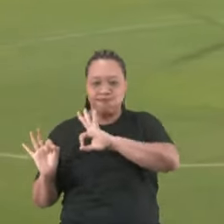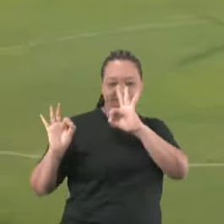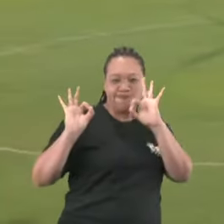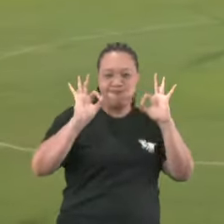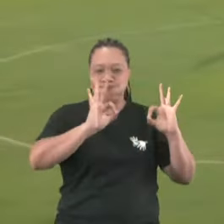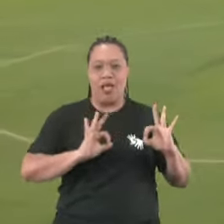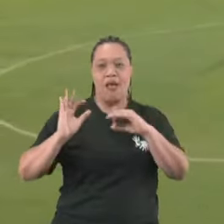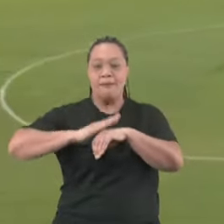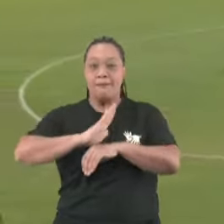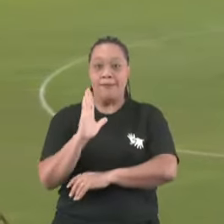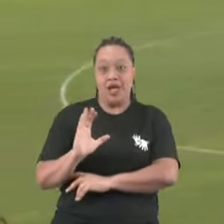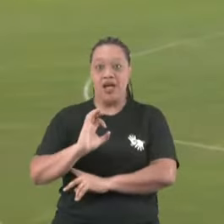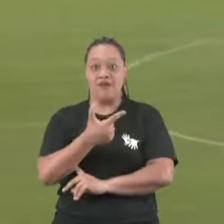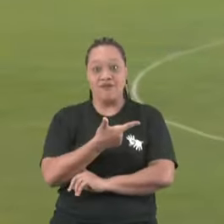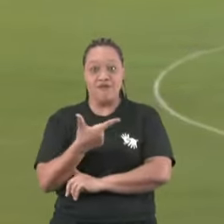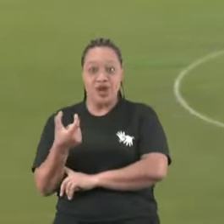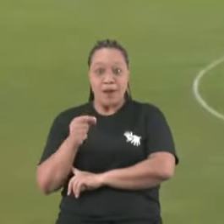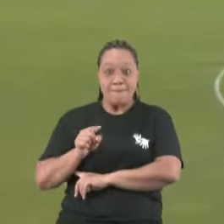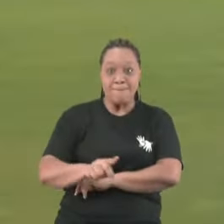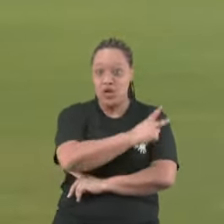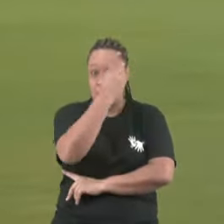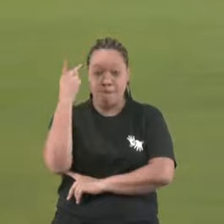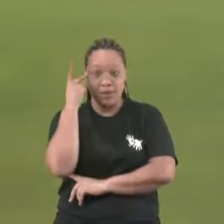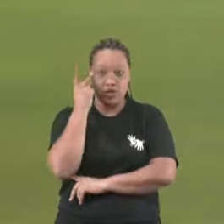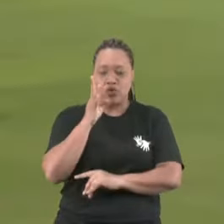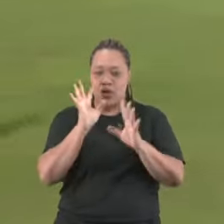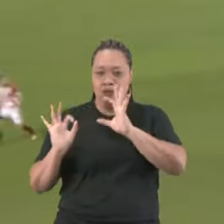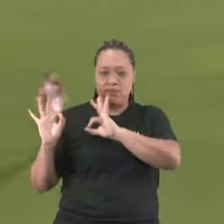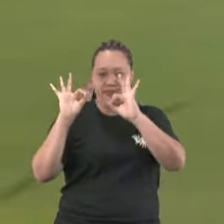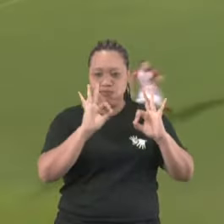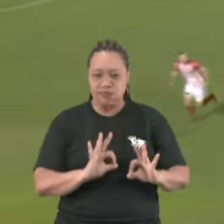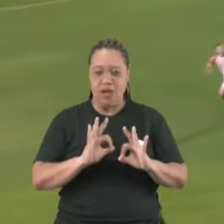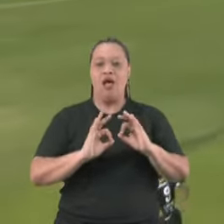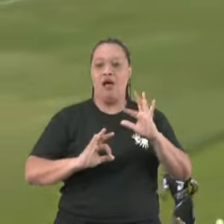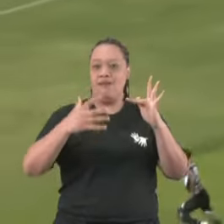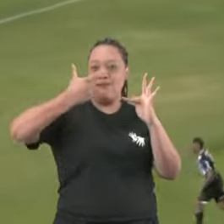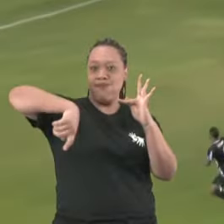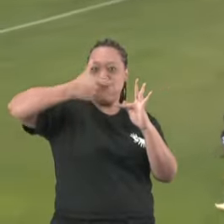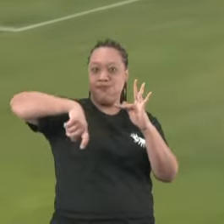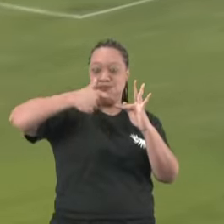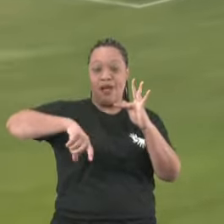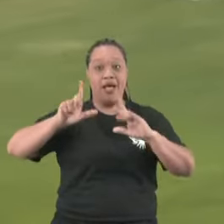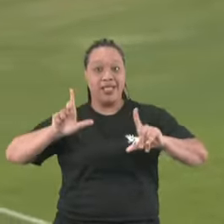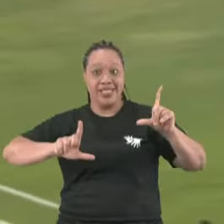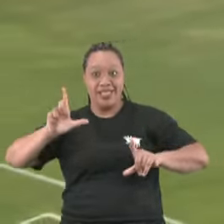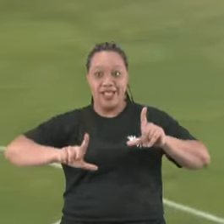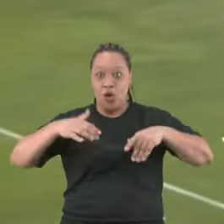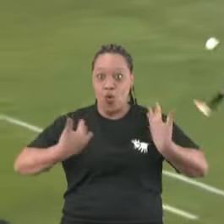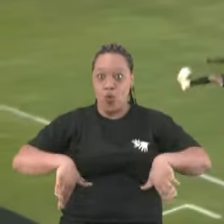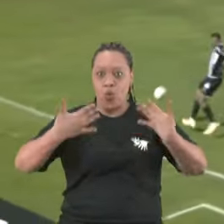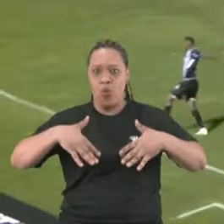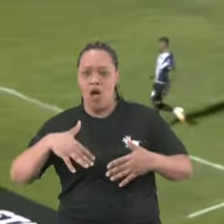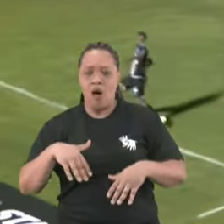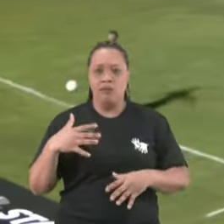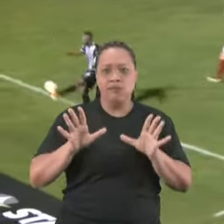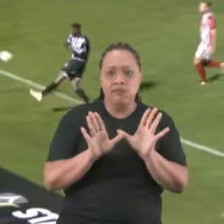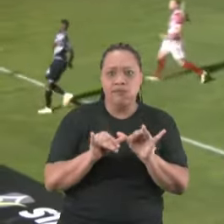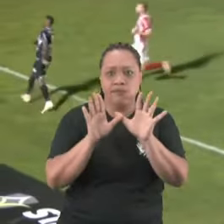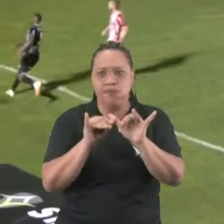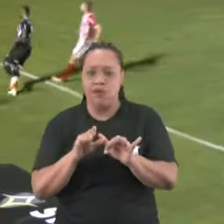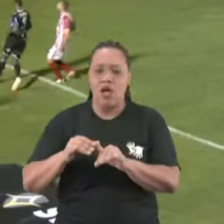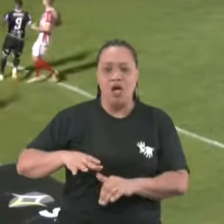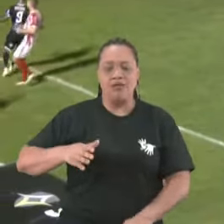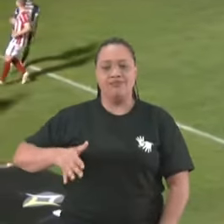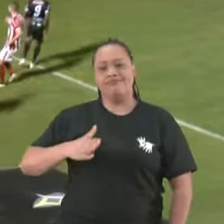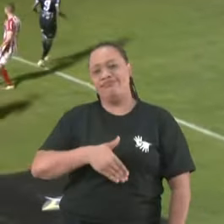mil aparelhos conectados com a FAF TV e toda a audiência da Band. Quando vem de novo o Asa, bola para o Cabral aqui do lado